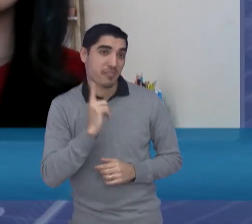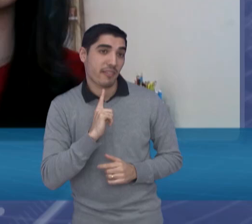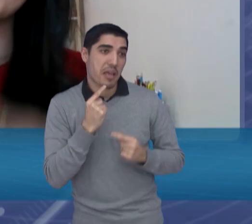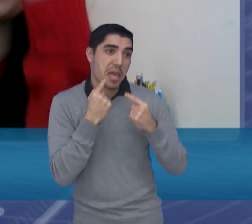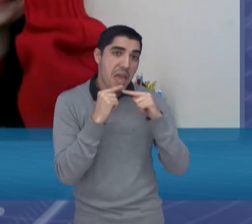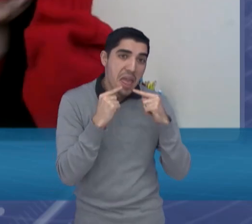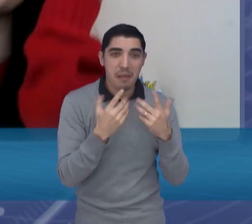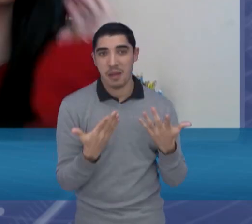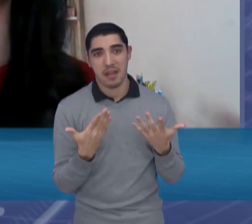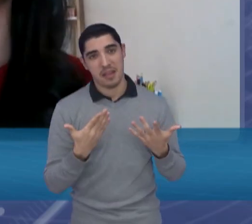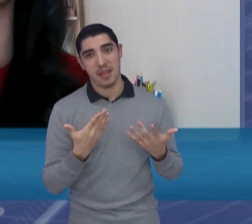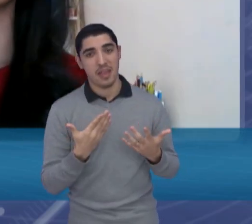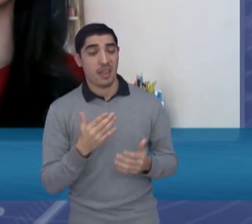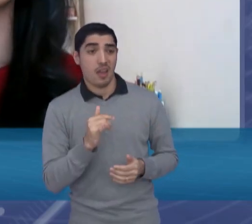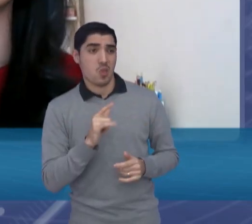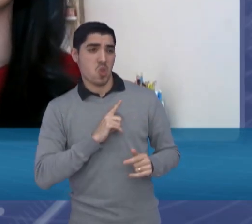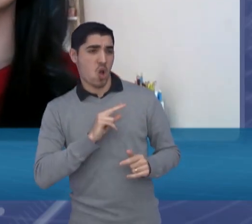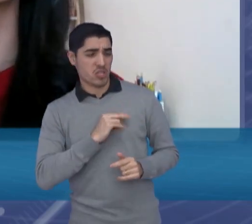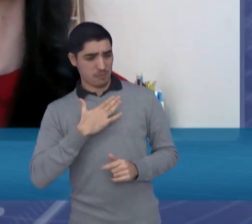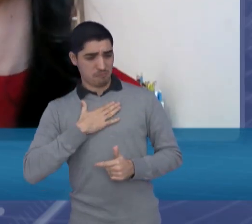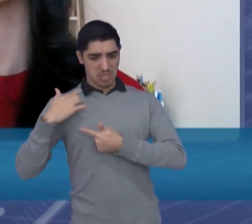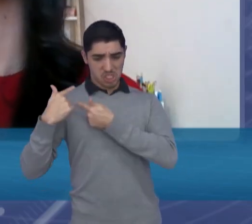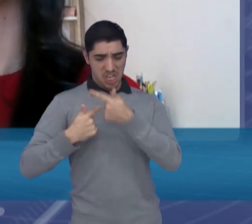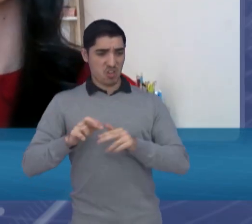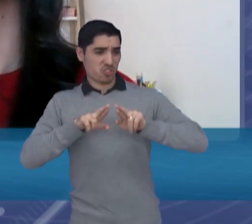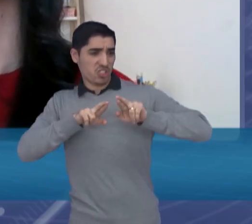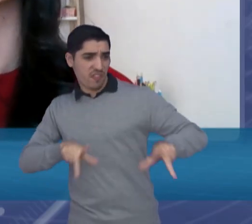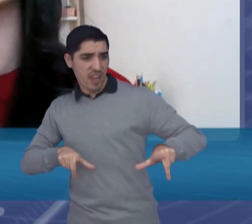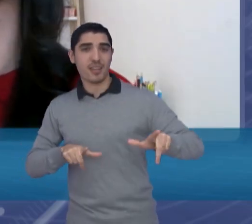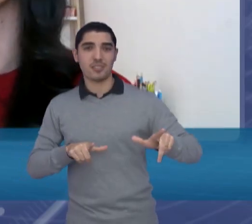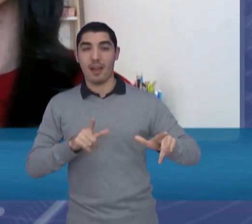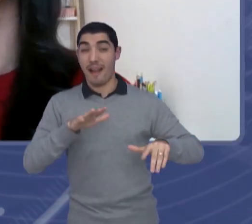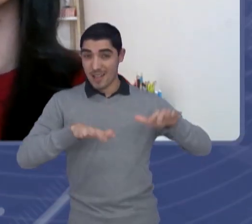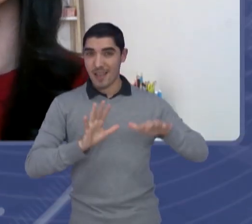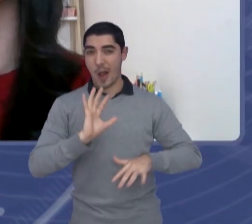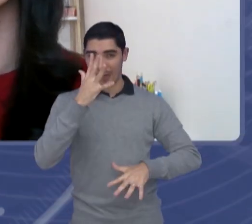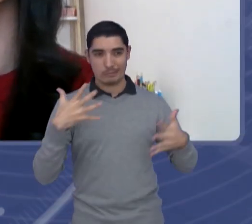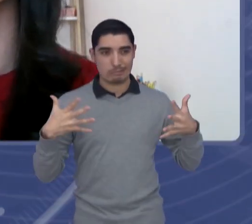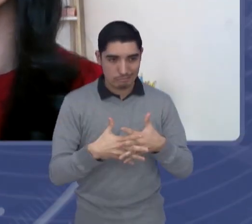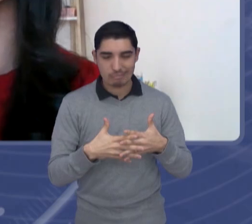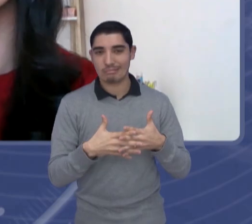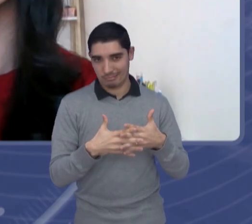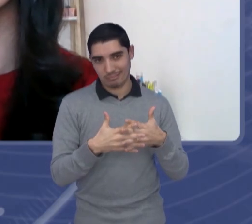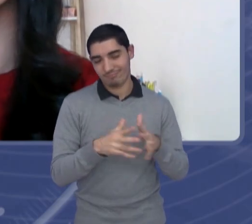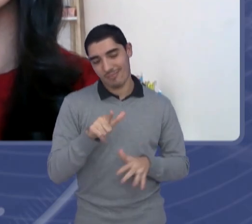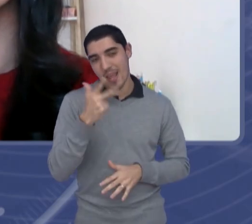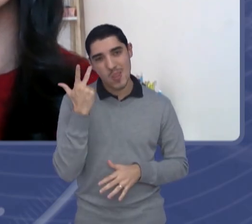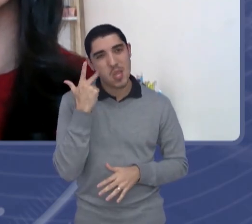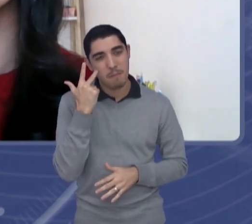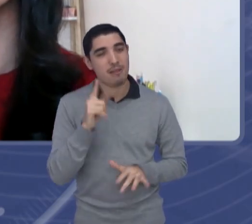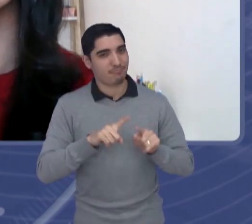realmente essa diferença entre as gerações acaba pegando, né? No dia a dia, nesse conflito diário,